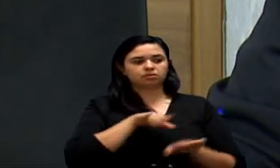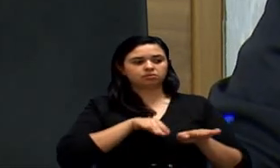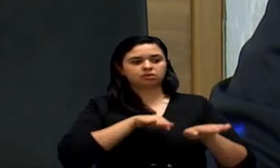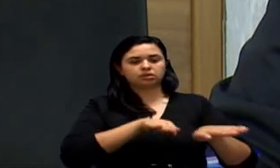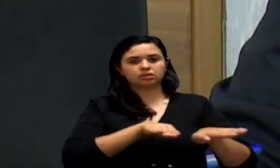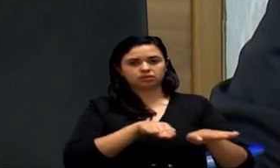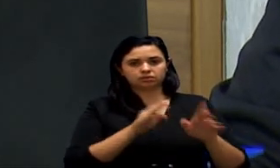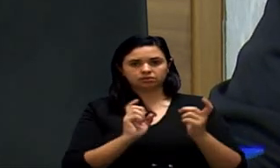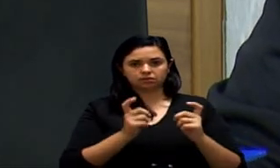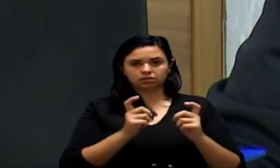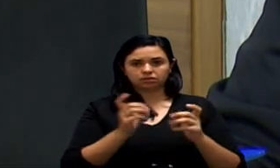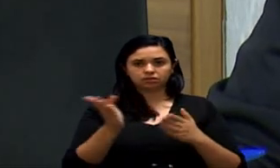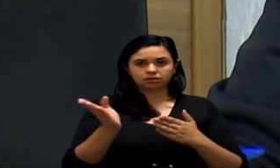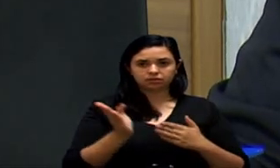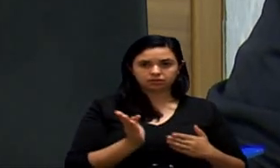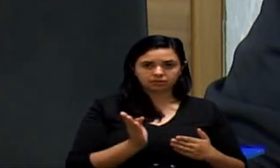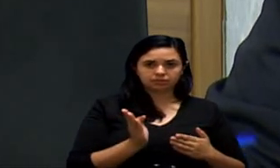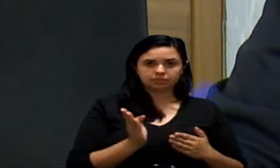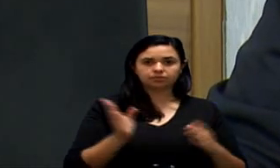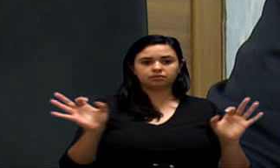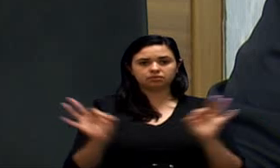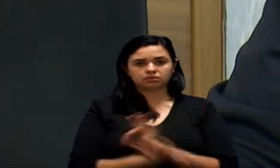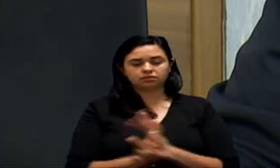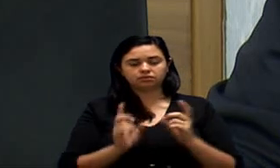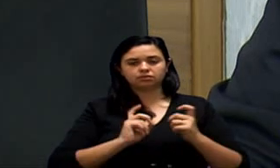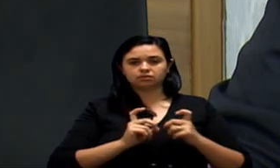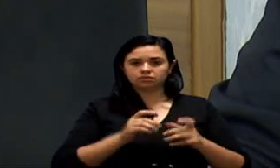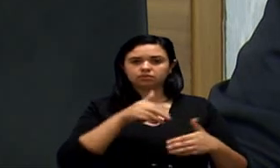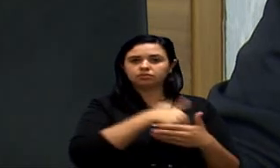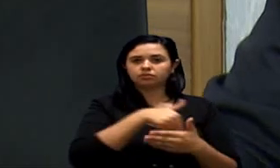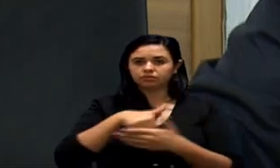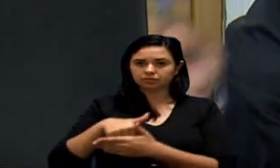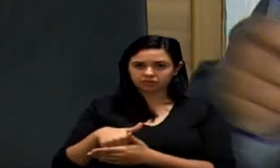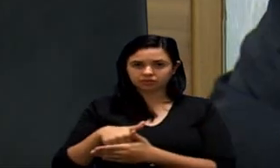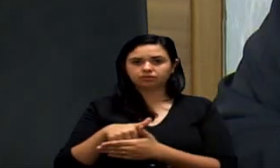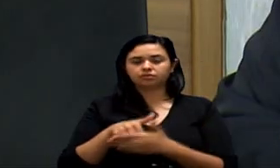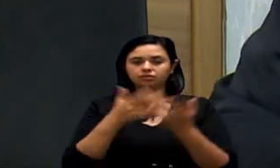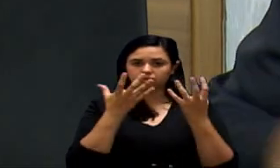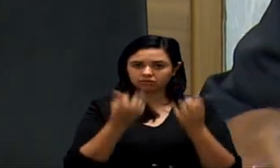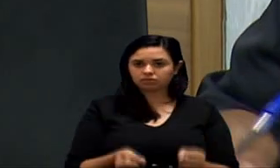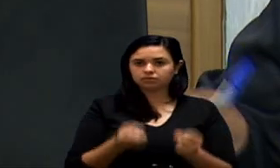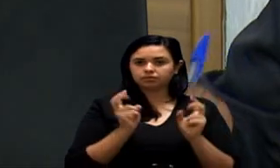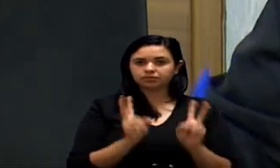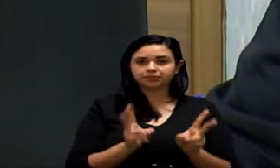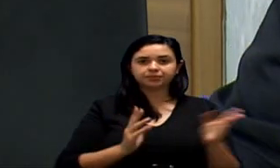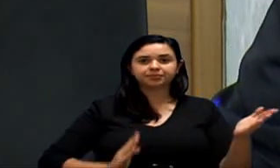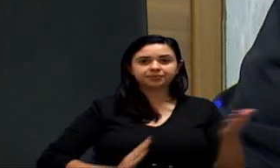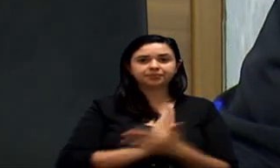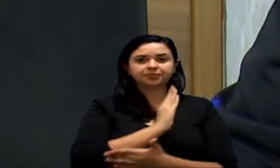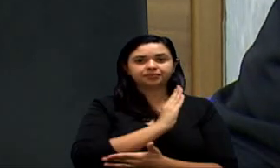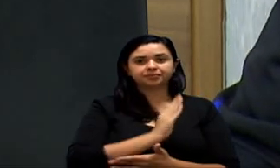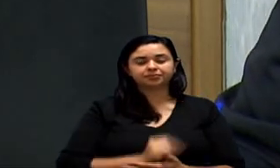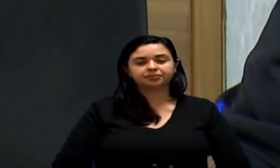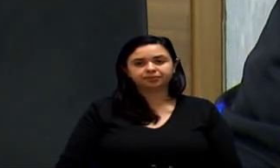coloco em discussão, é encerrada a discussão, coloco em votação. Os vereadores concordam, permissão